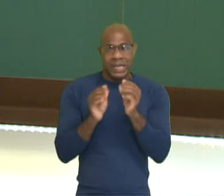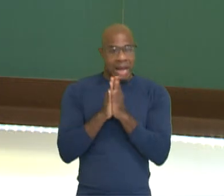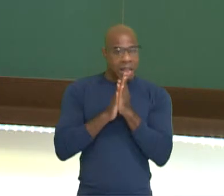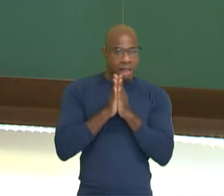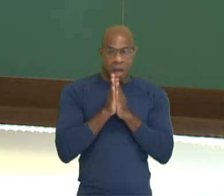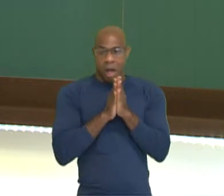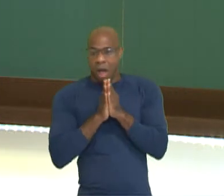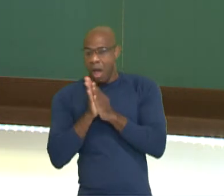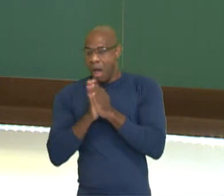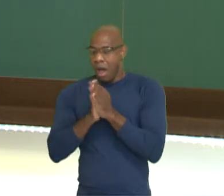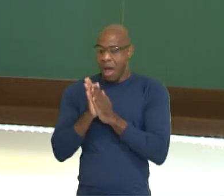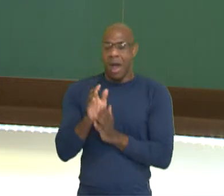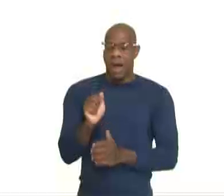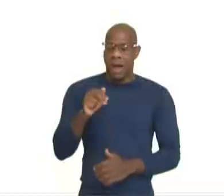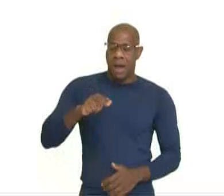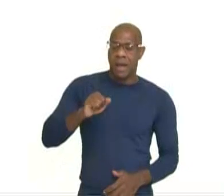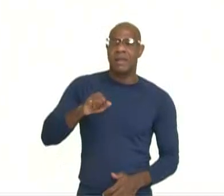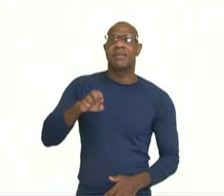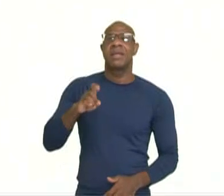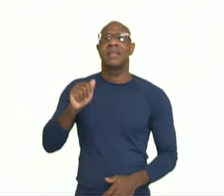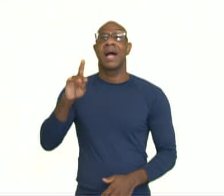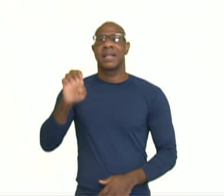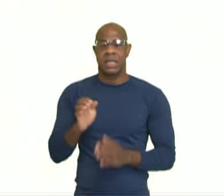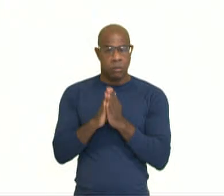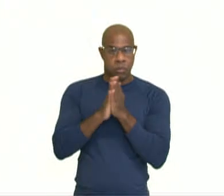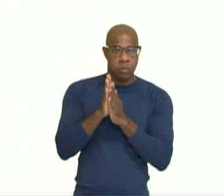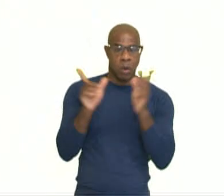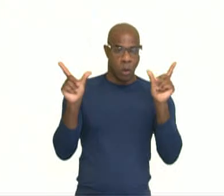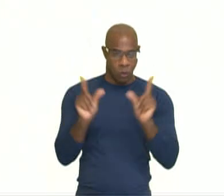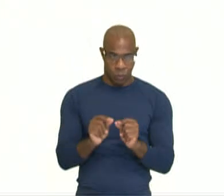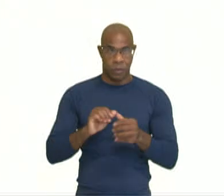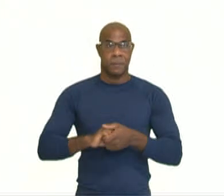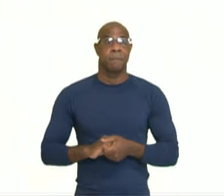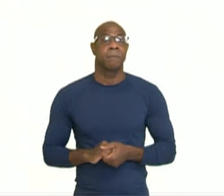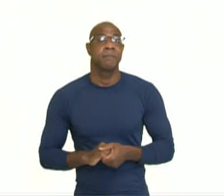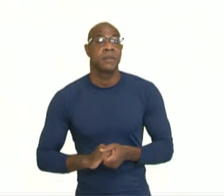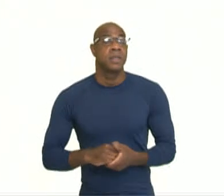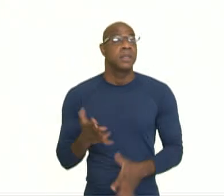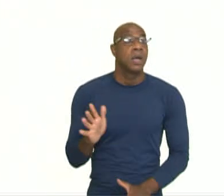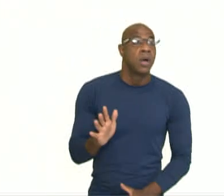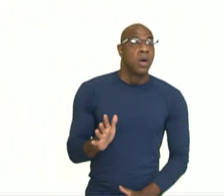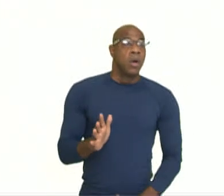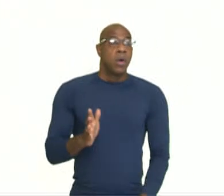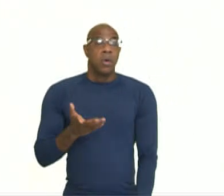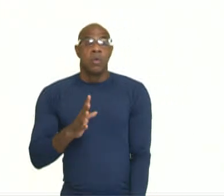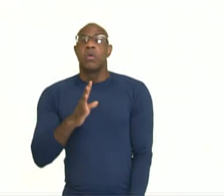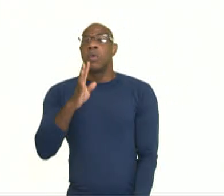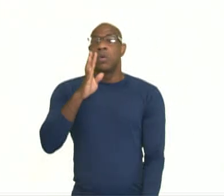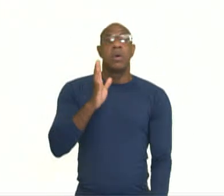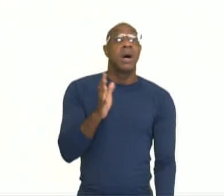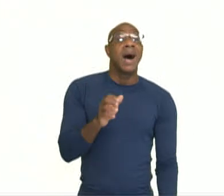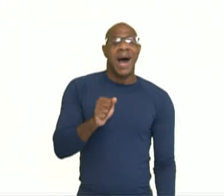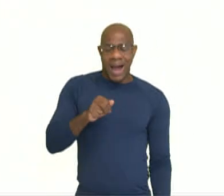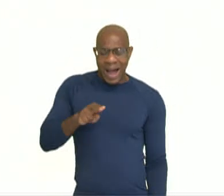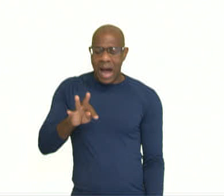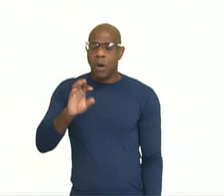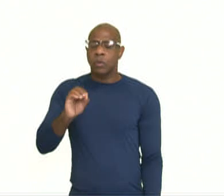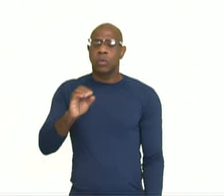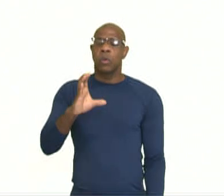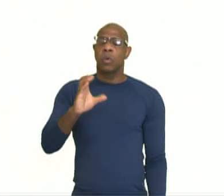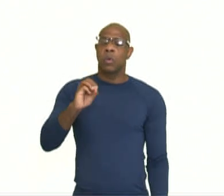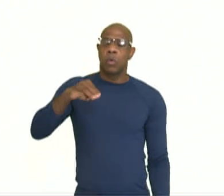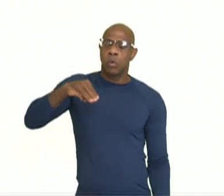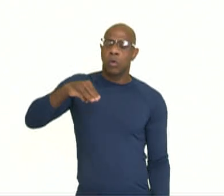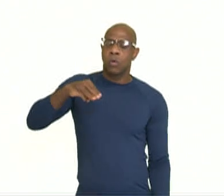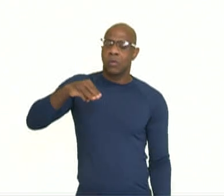Vamos dar uma olhadinha? O autoconhecimento e ajuda dos familiares. O que se entende por autoconhecimento?